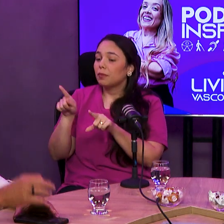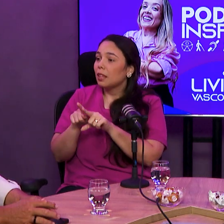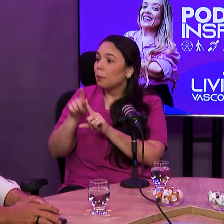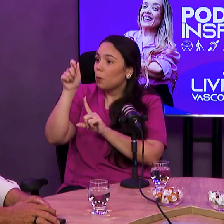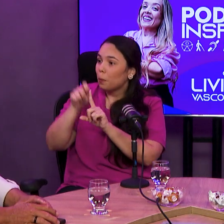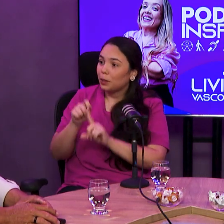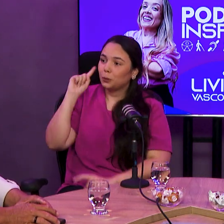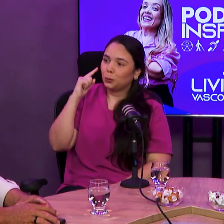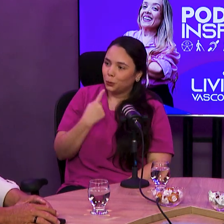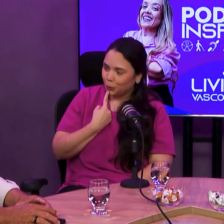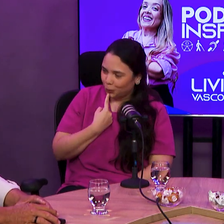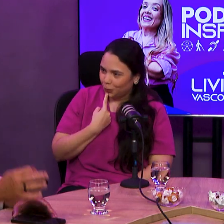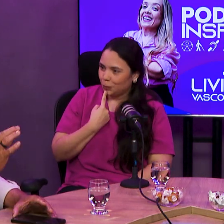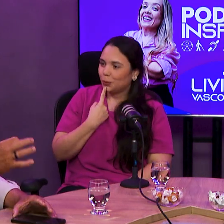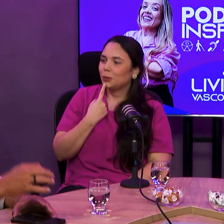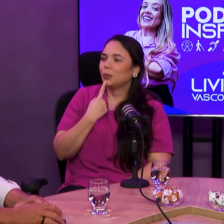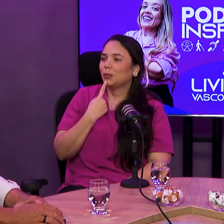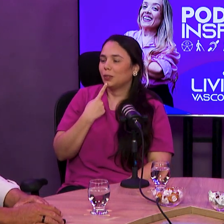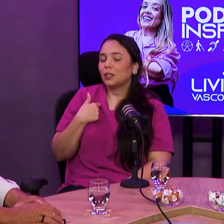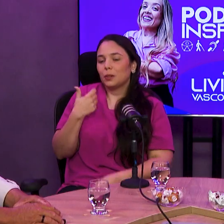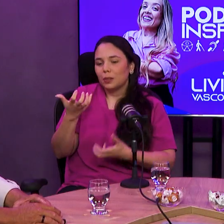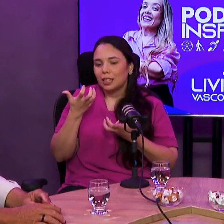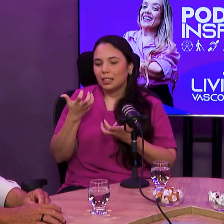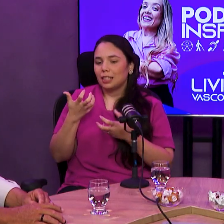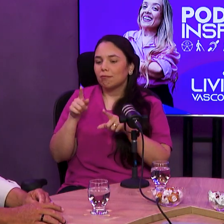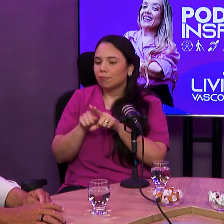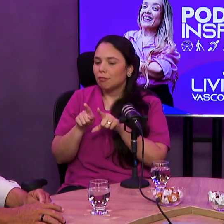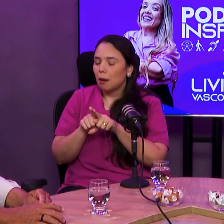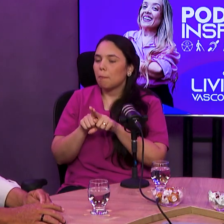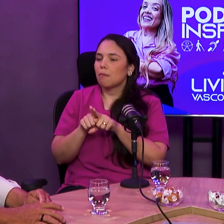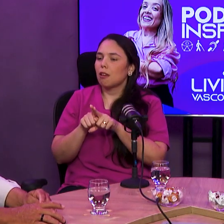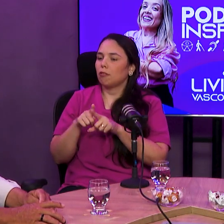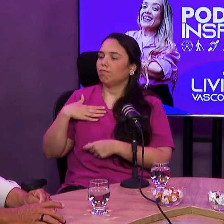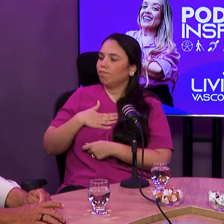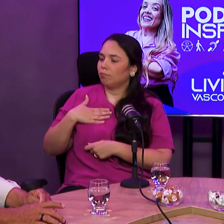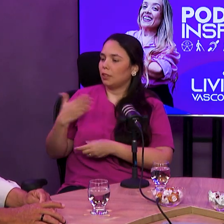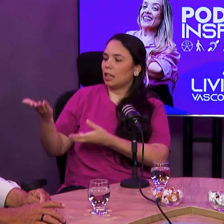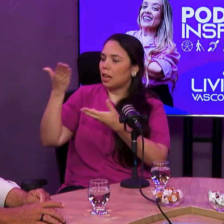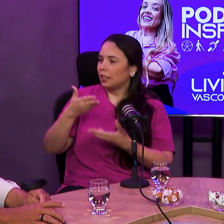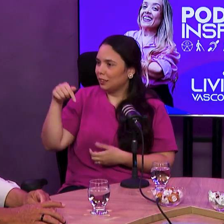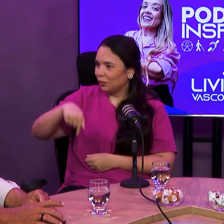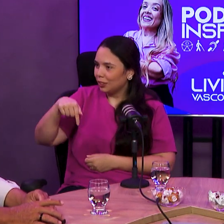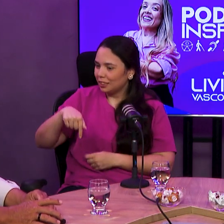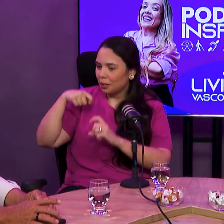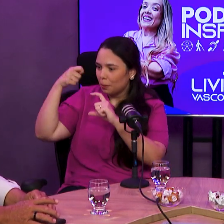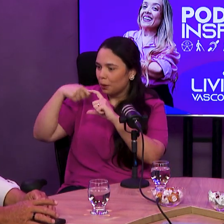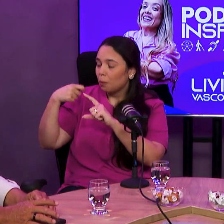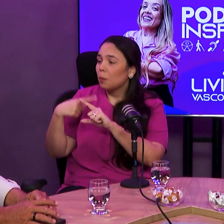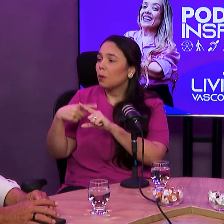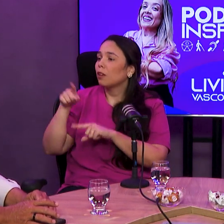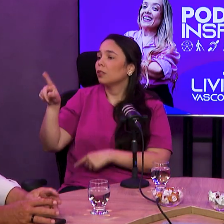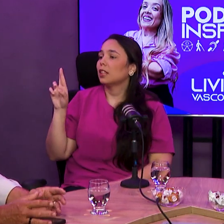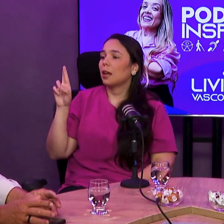dos surdos, né? E eu queria muito ter essa honra de trazer você aqui no programa, porque você representa